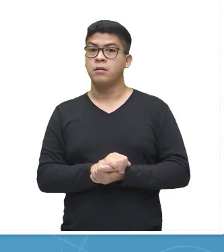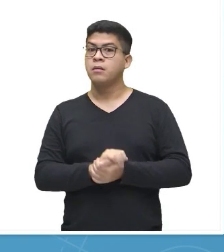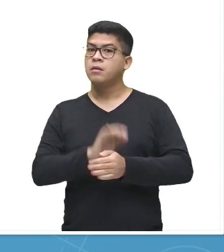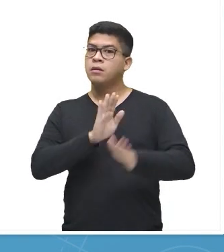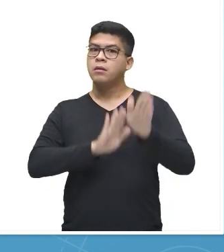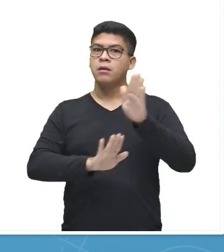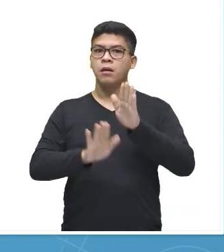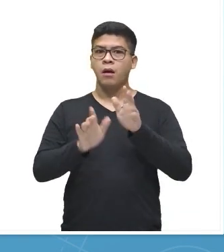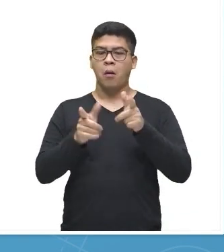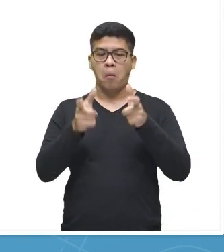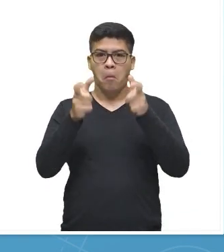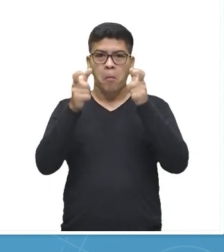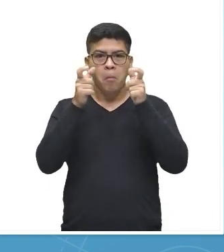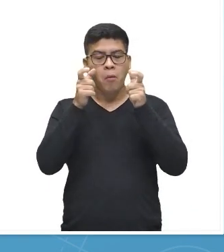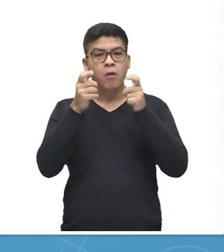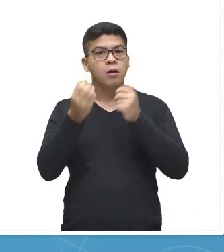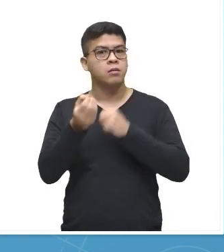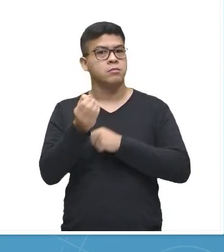sociabilidade e a